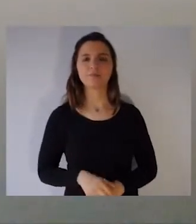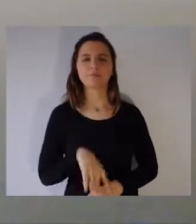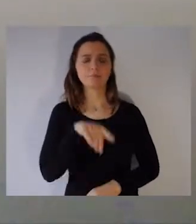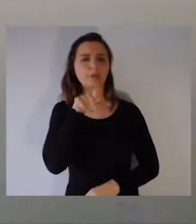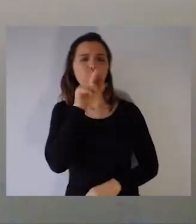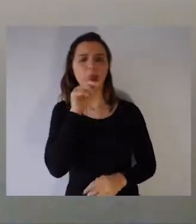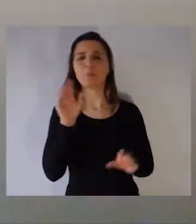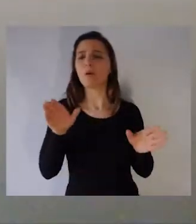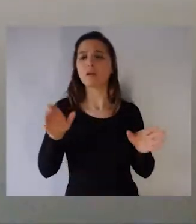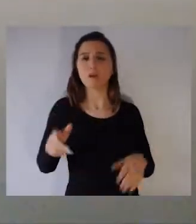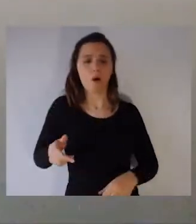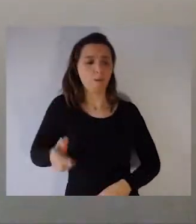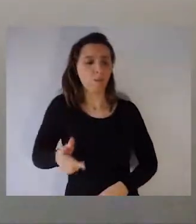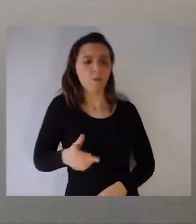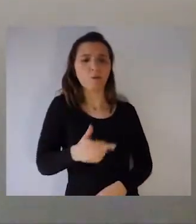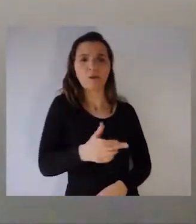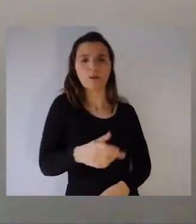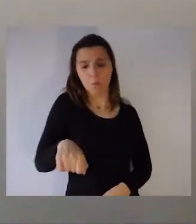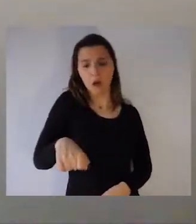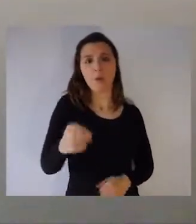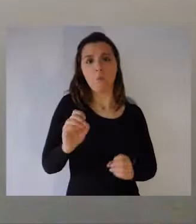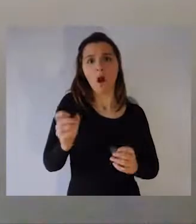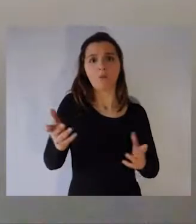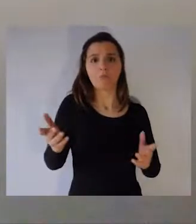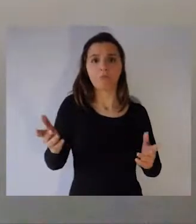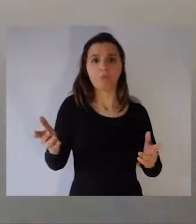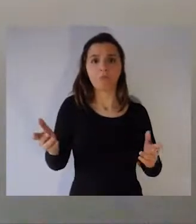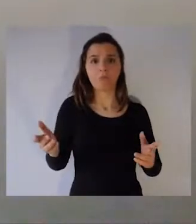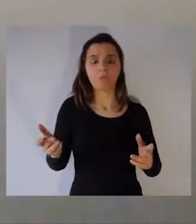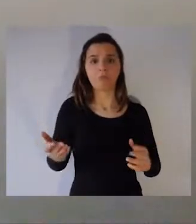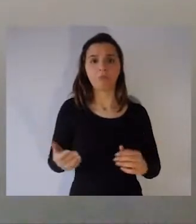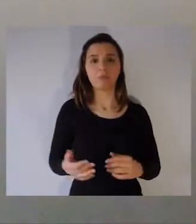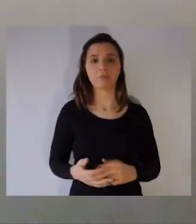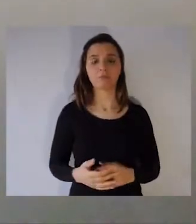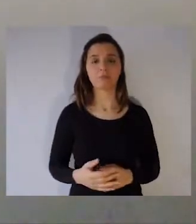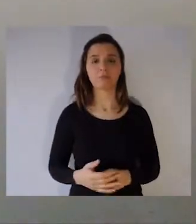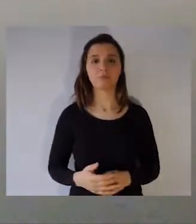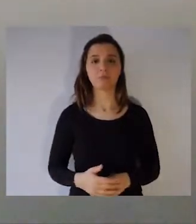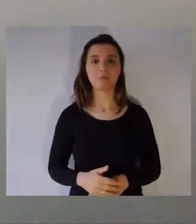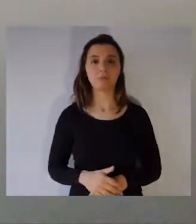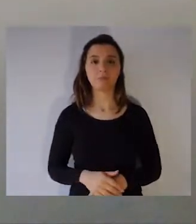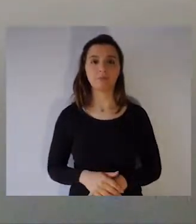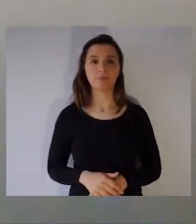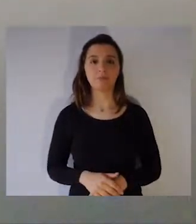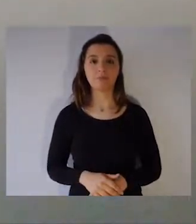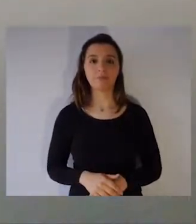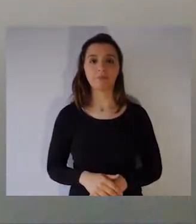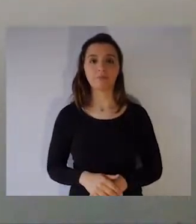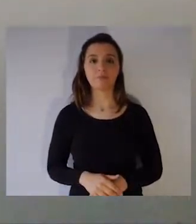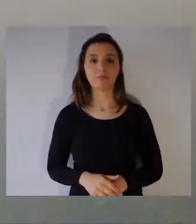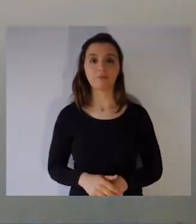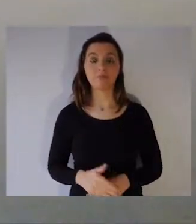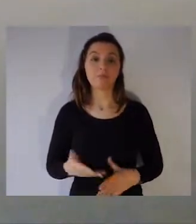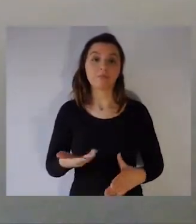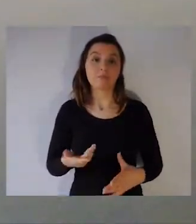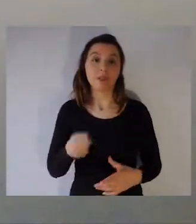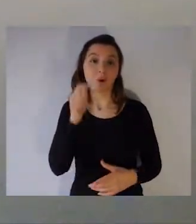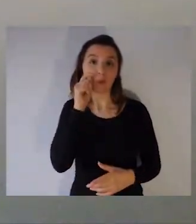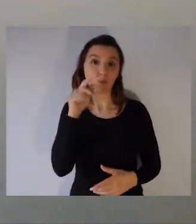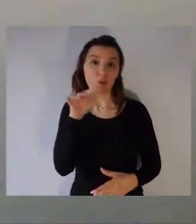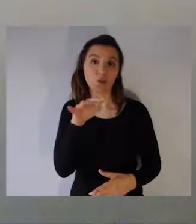O pássaro passou sem a mala. Assim vai o turismo.